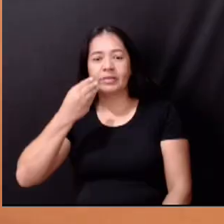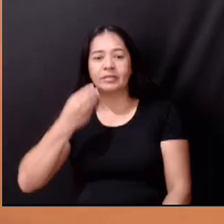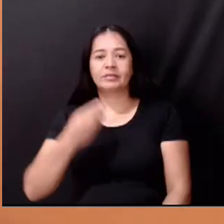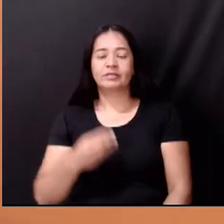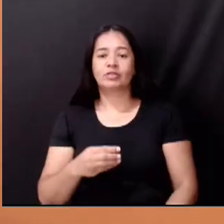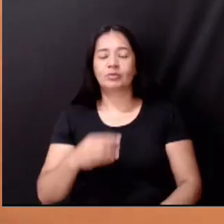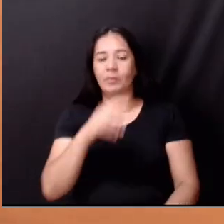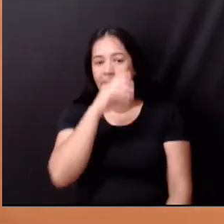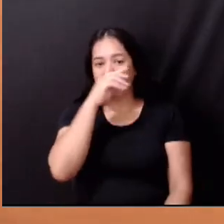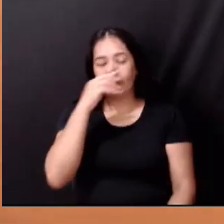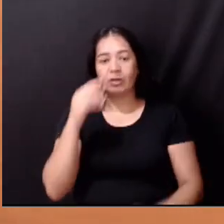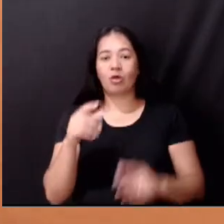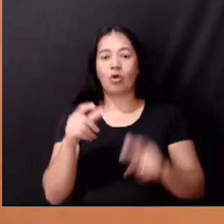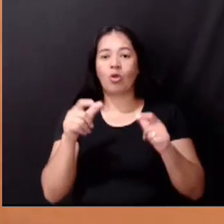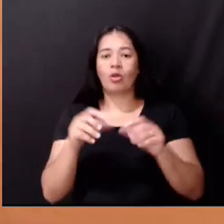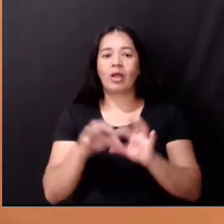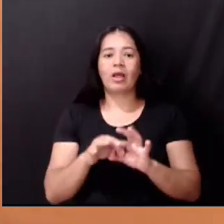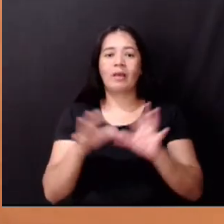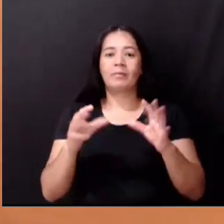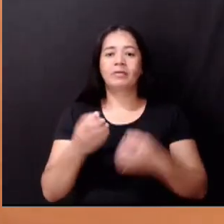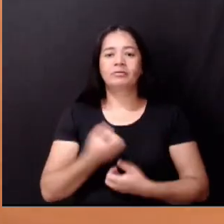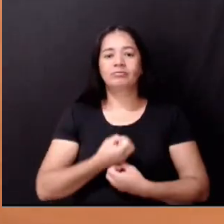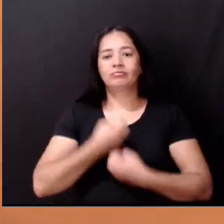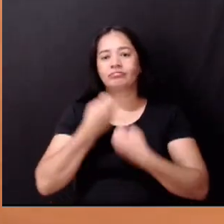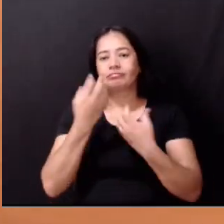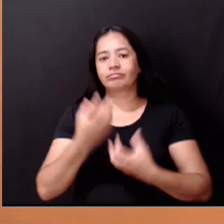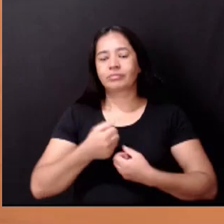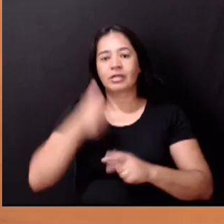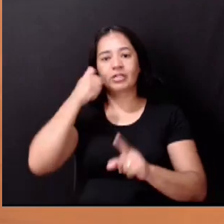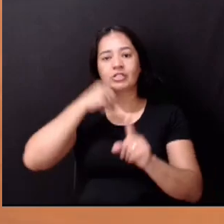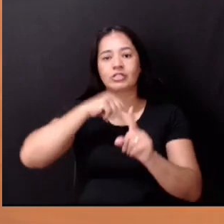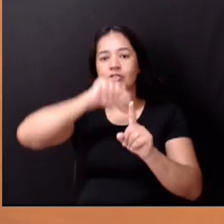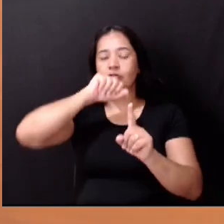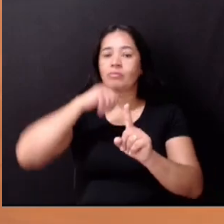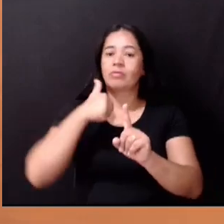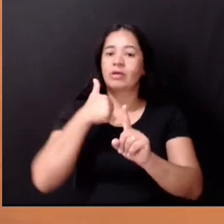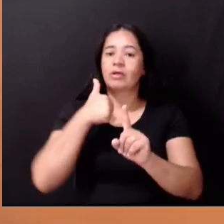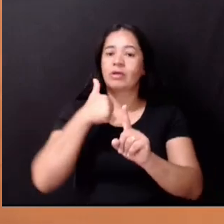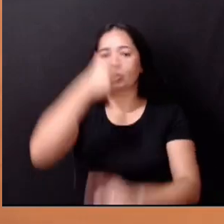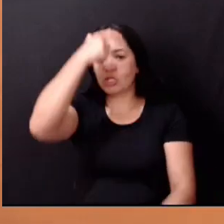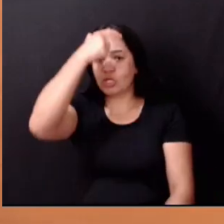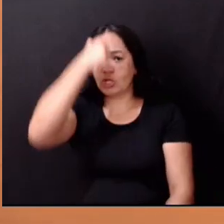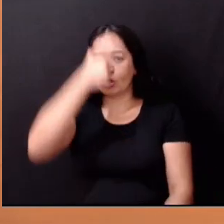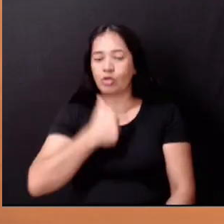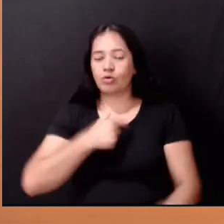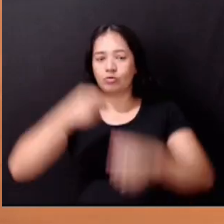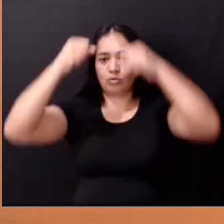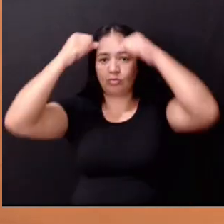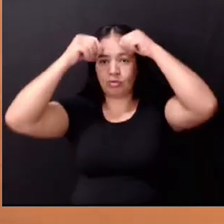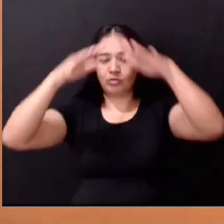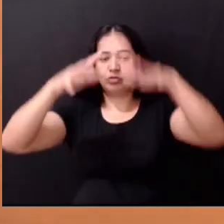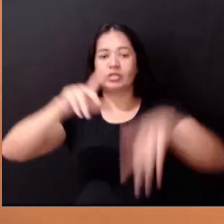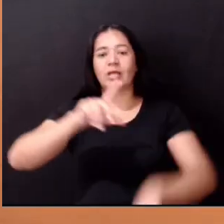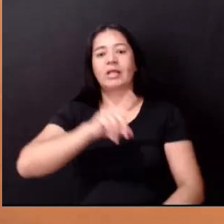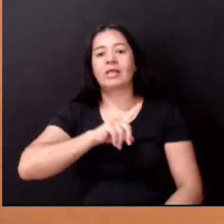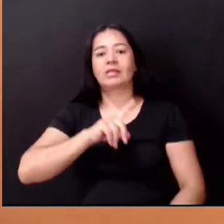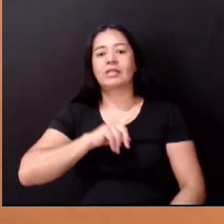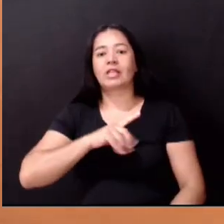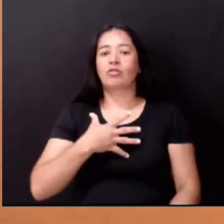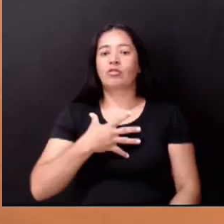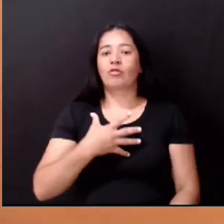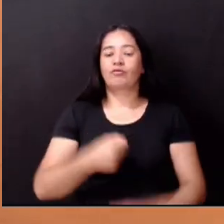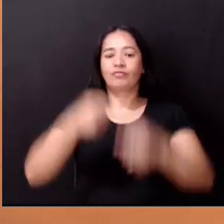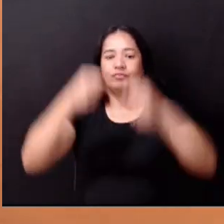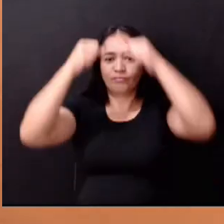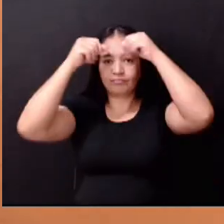aberto para o depoimento de mães atípicas. Eu sou autista, também tenho um filho autista, e essa